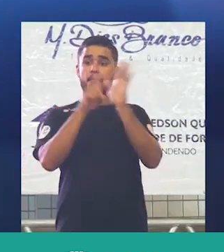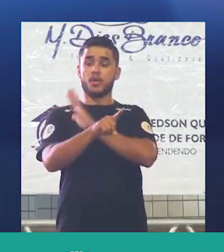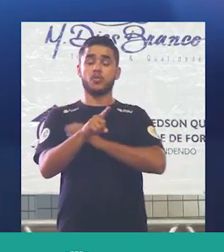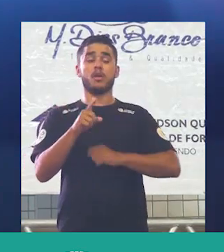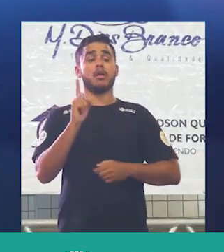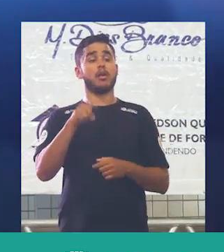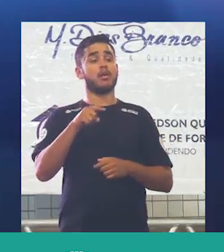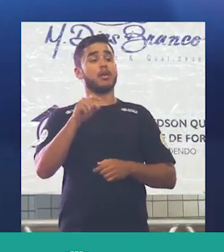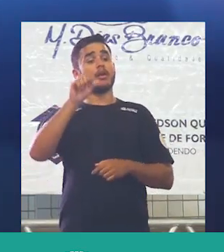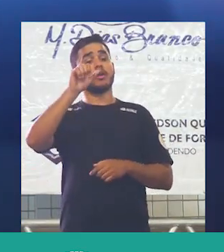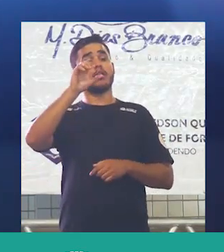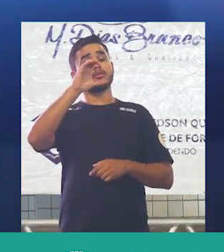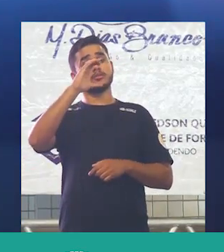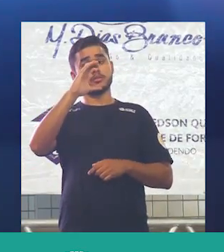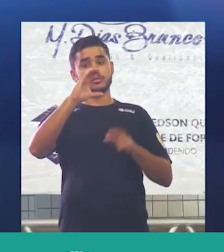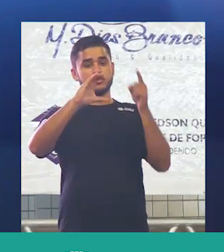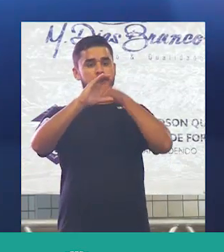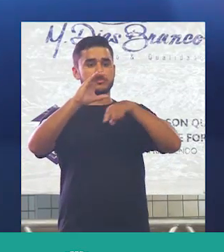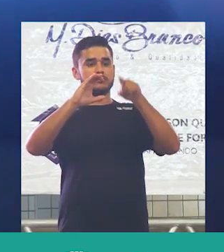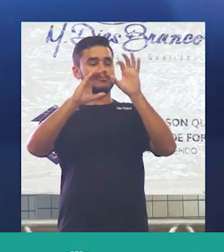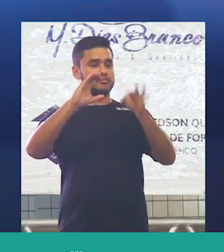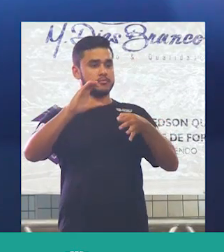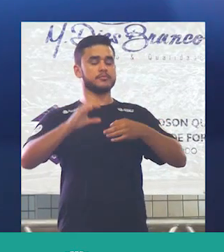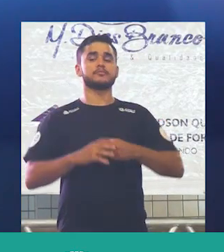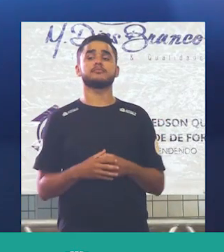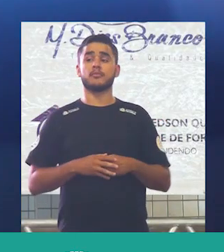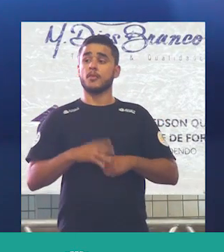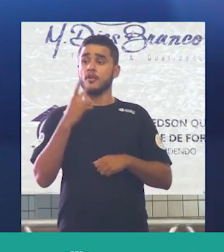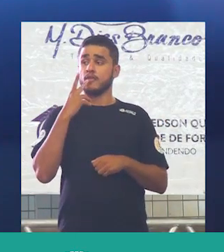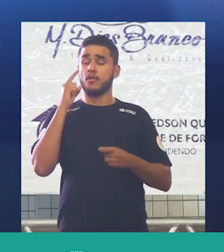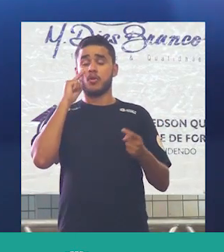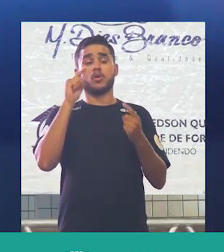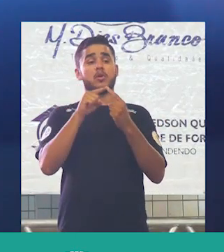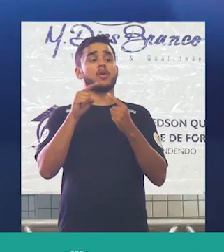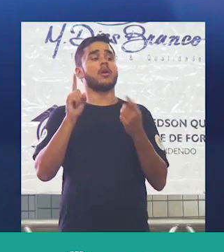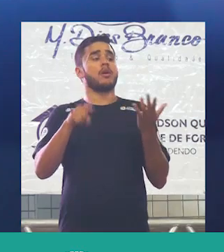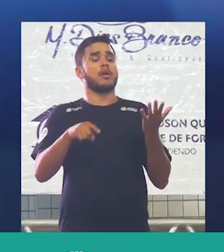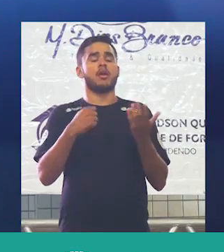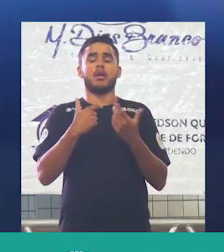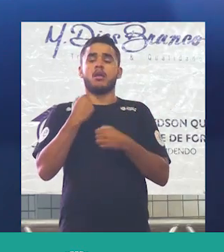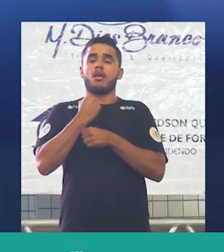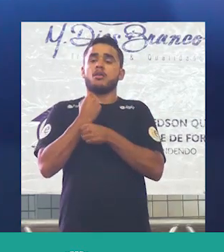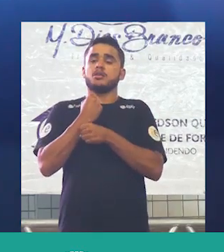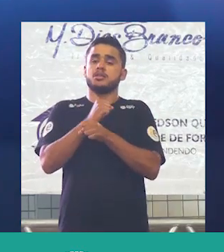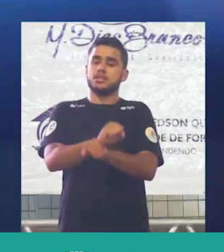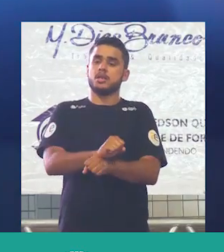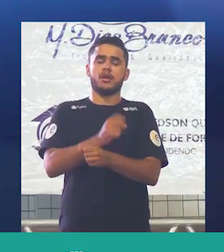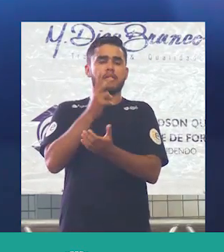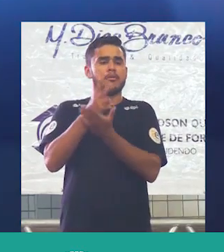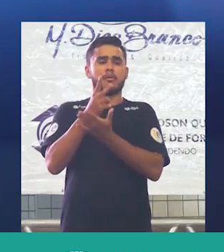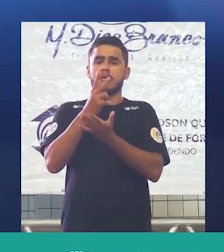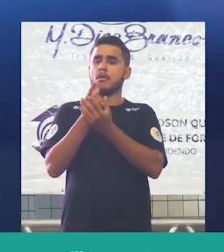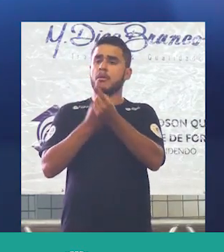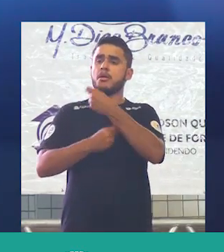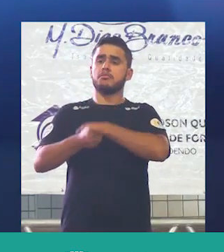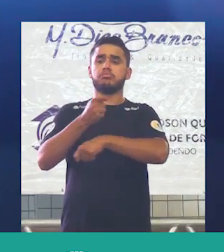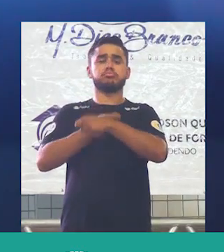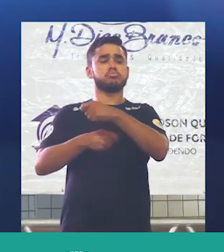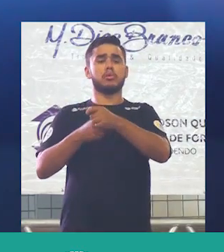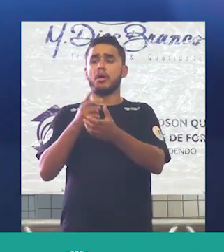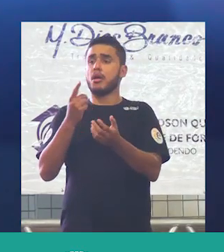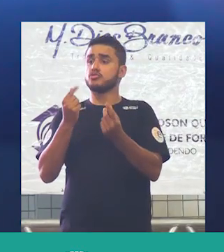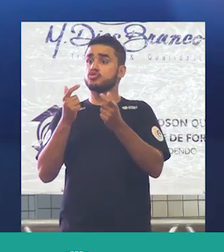letra C. Olha aí, manteve o caráter escravista da economia brasileira.